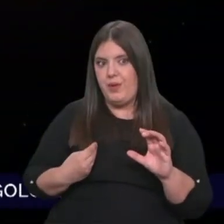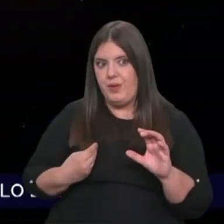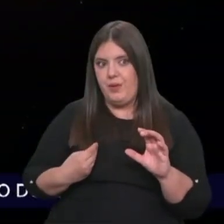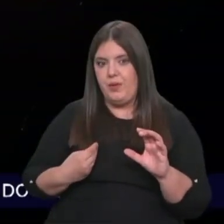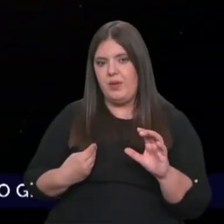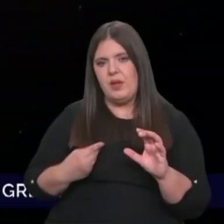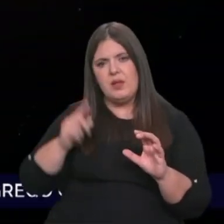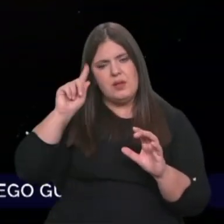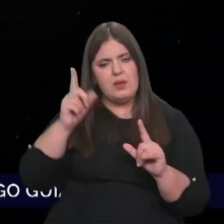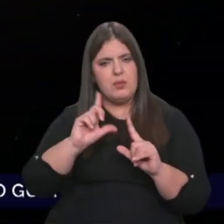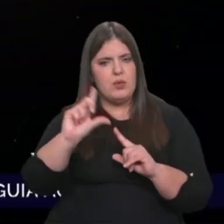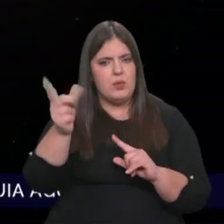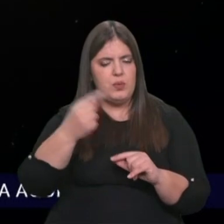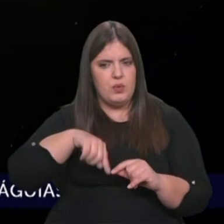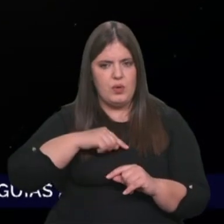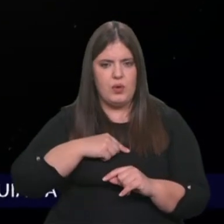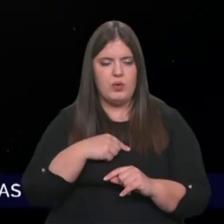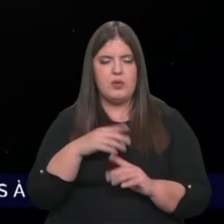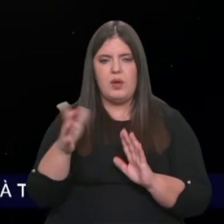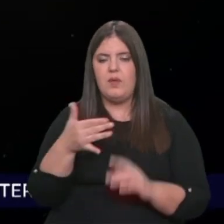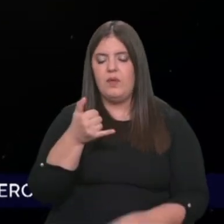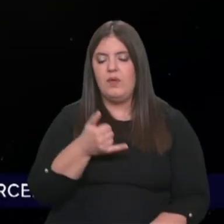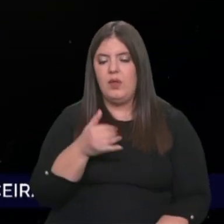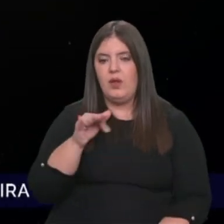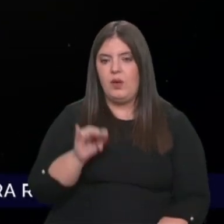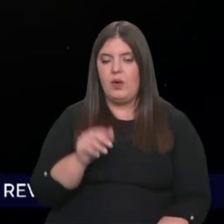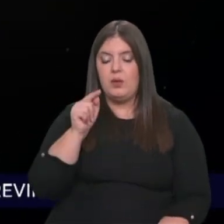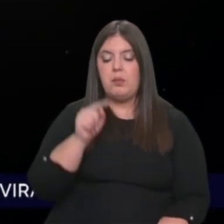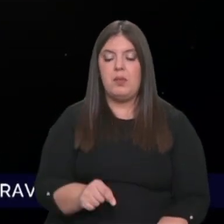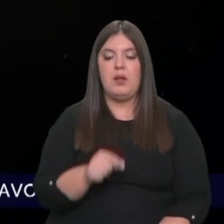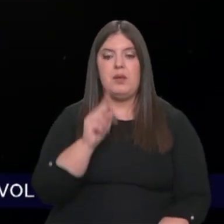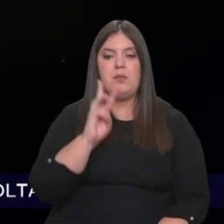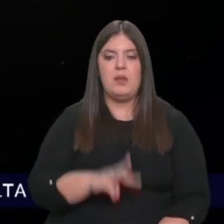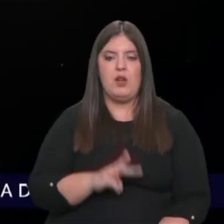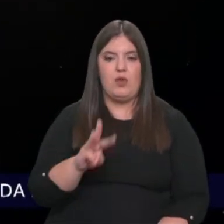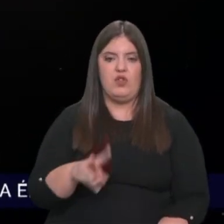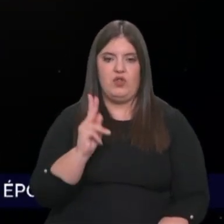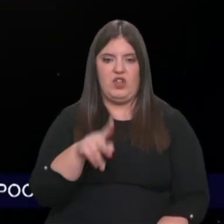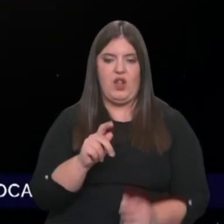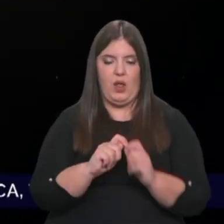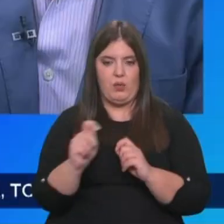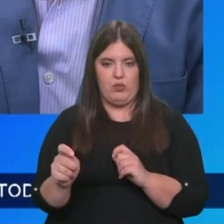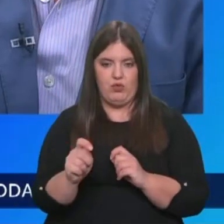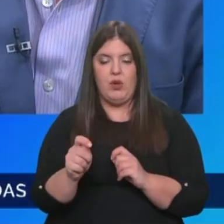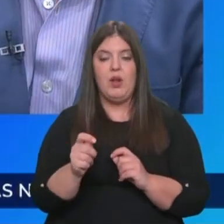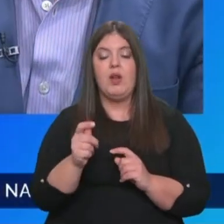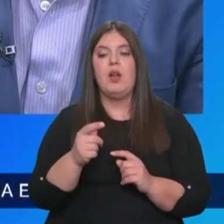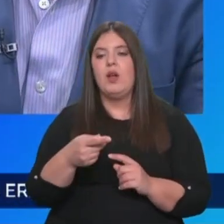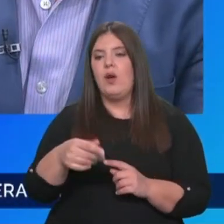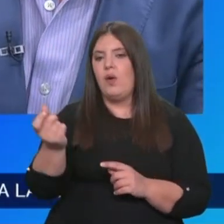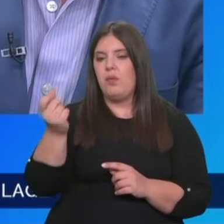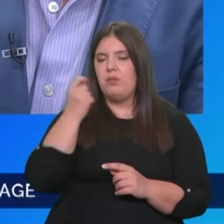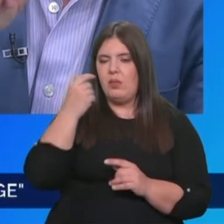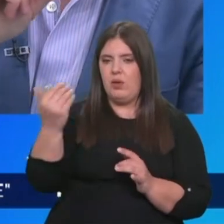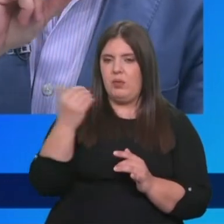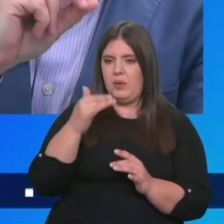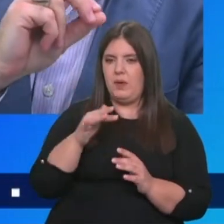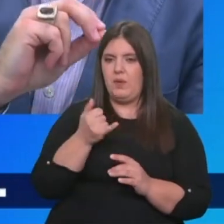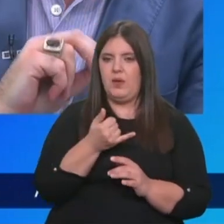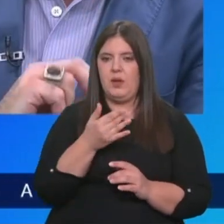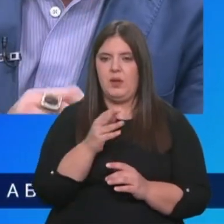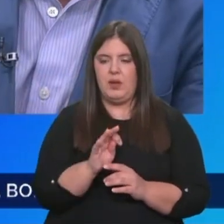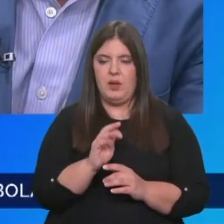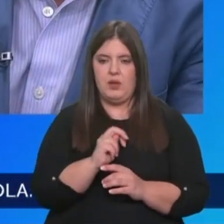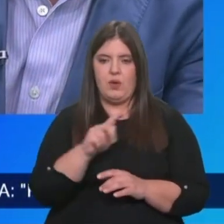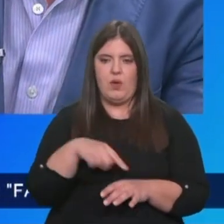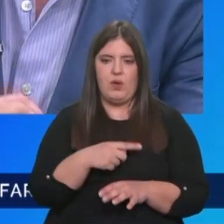ideia, a distância a que ela está de nós? Está a cerca de 24 mil milhões de quilómetros. Um sinal da Voyager demora cerca de 23